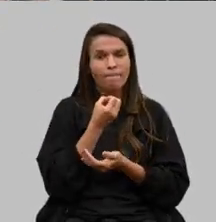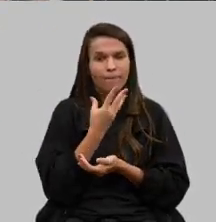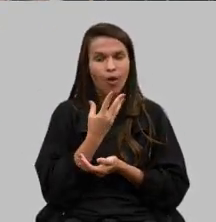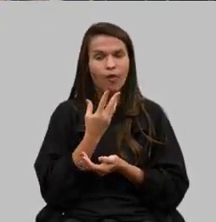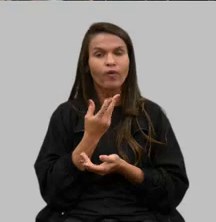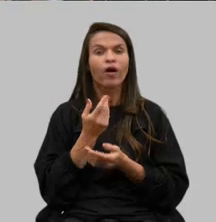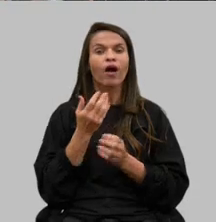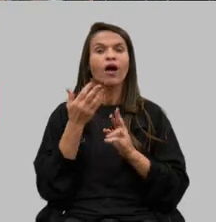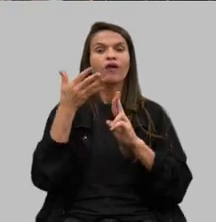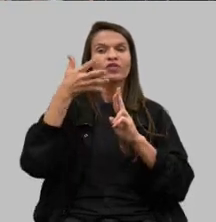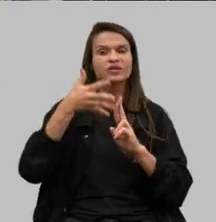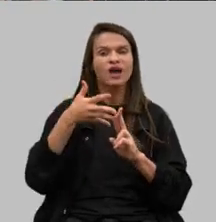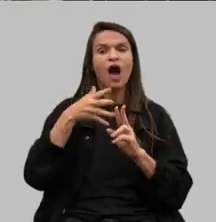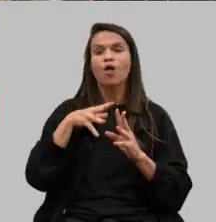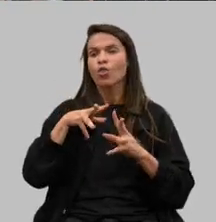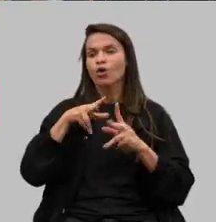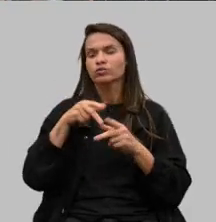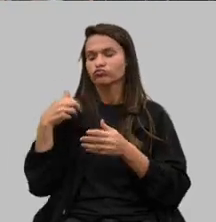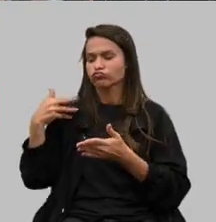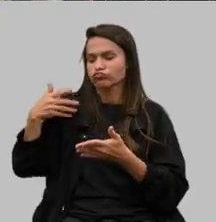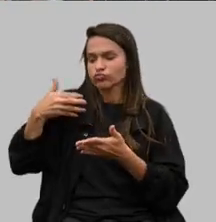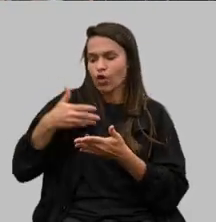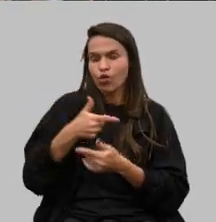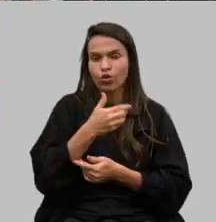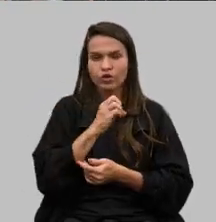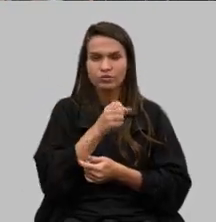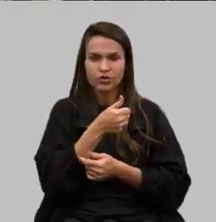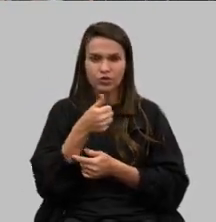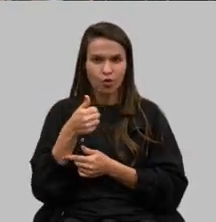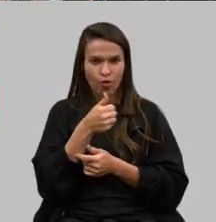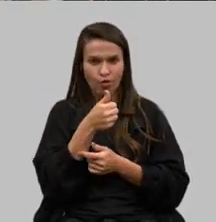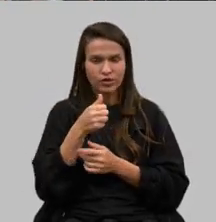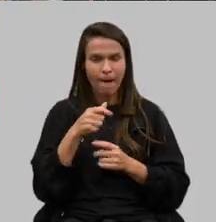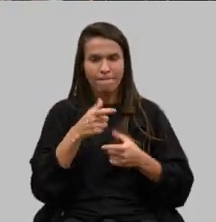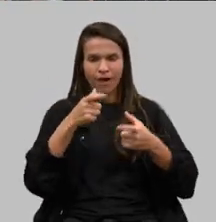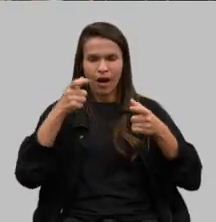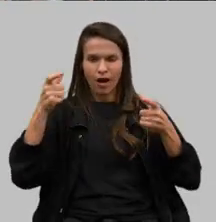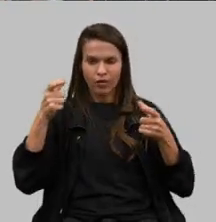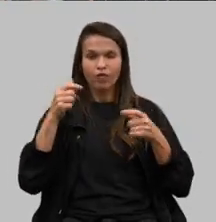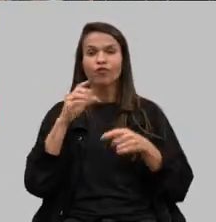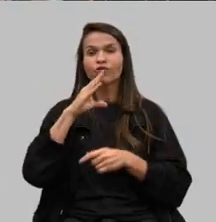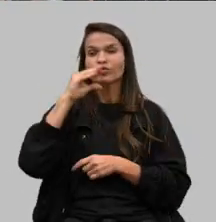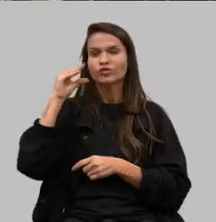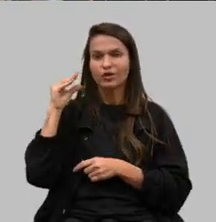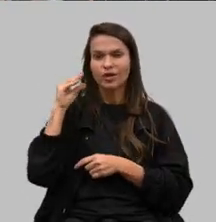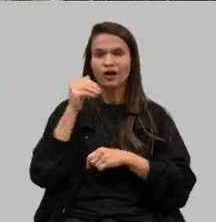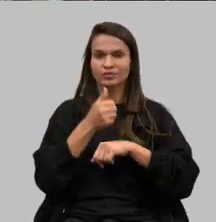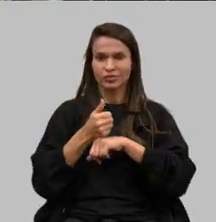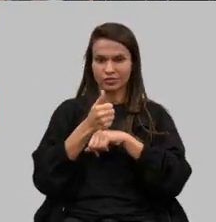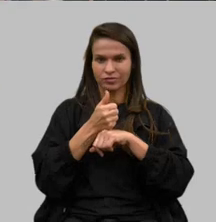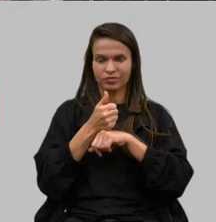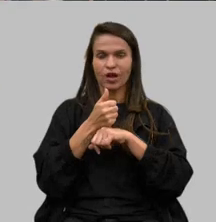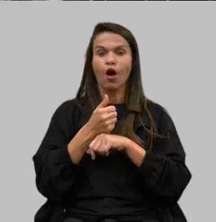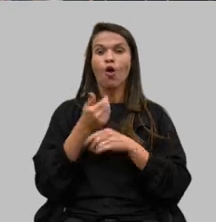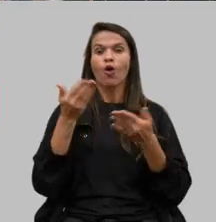desde 2011 e a maioria deles io de carreira hoje nós temos um subsecretário